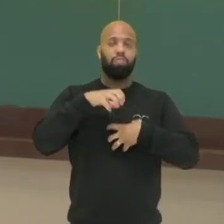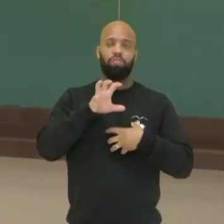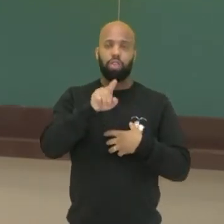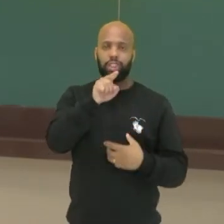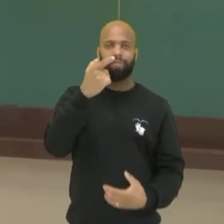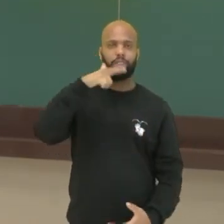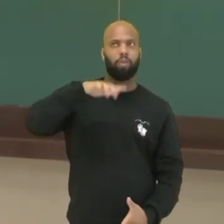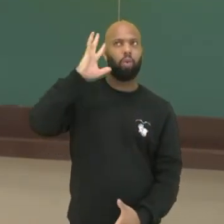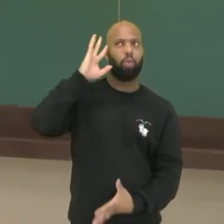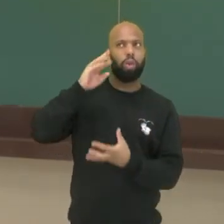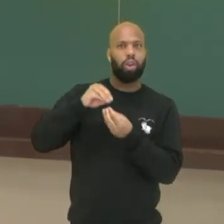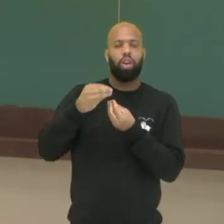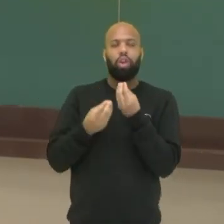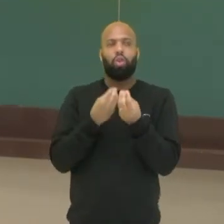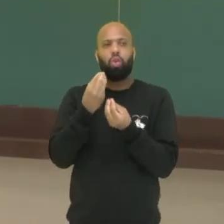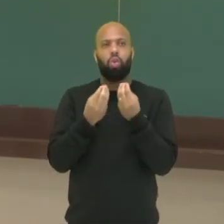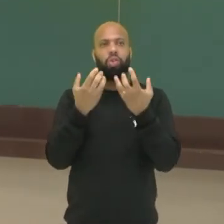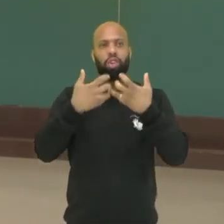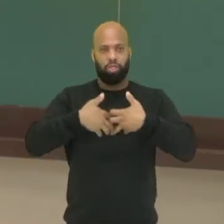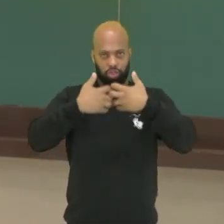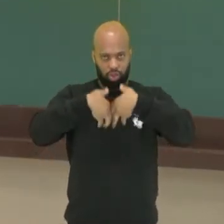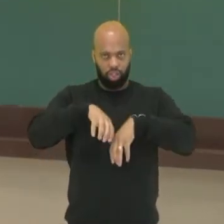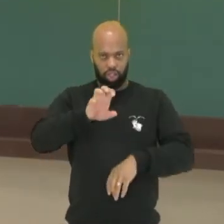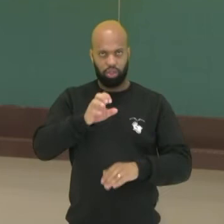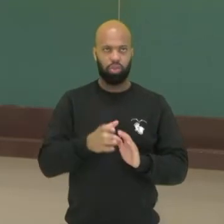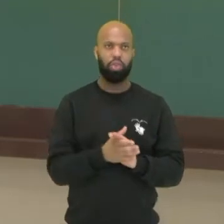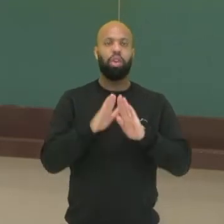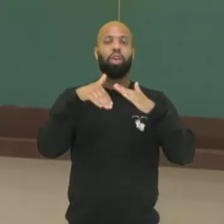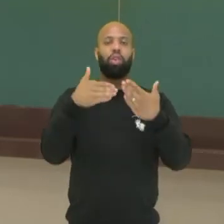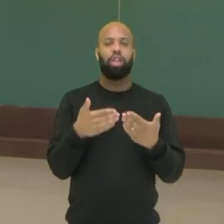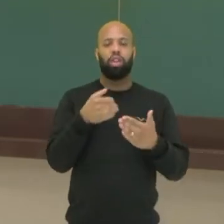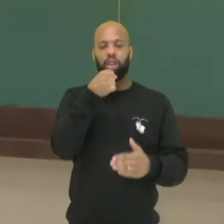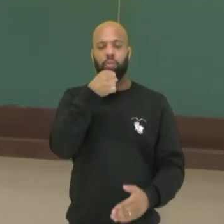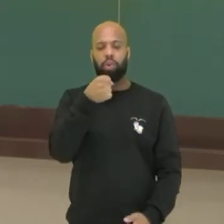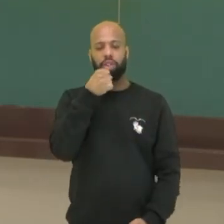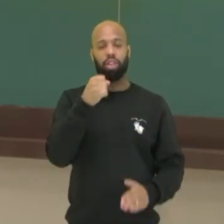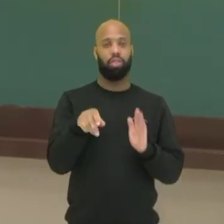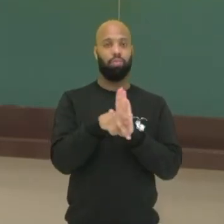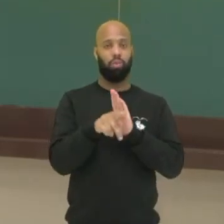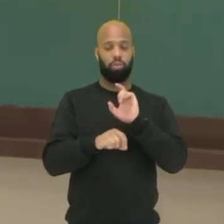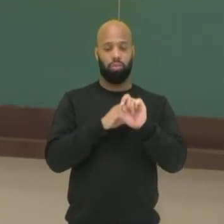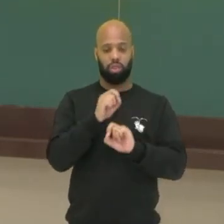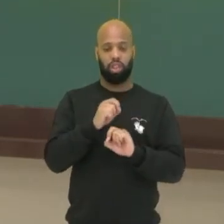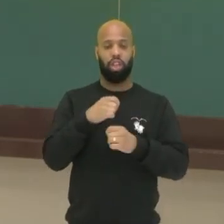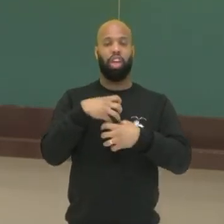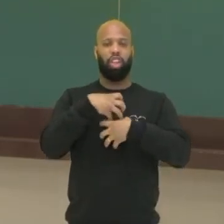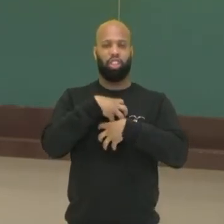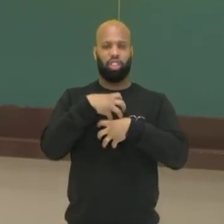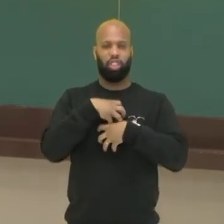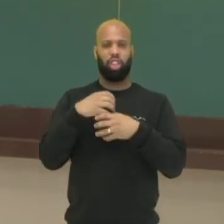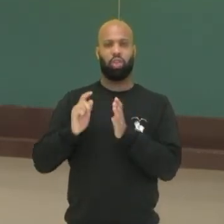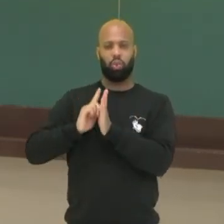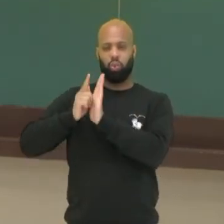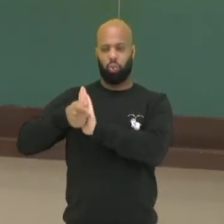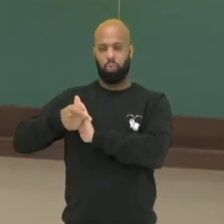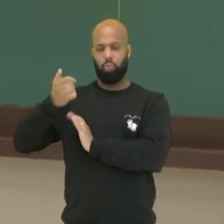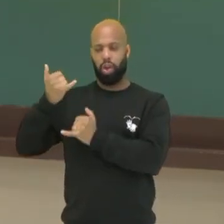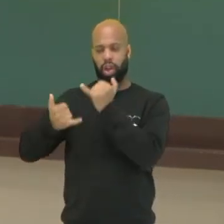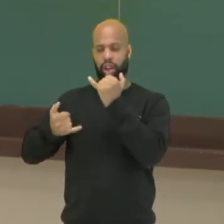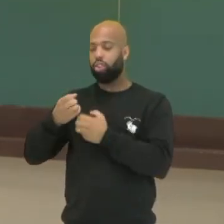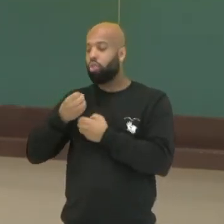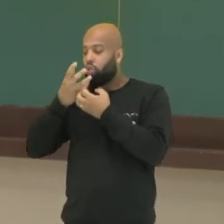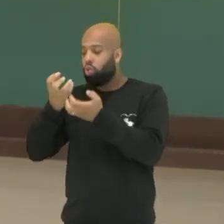como que funciona uma reportagem. A reportagem, apesar de ser do gênero jornalístico da mesma maneira que a notícia, mas ela